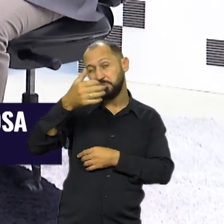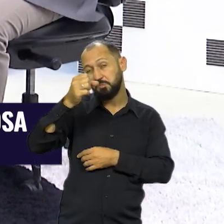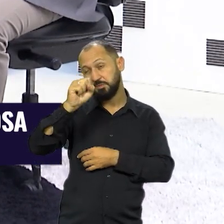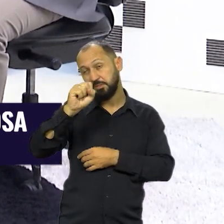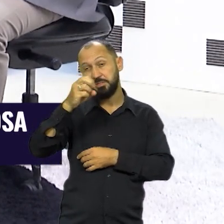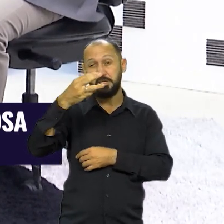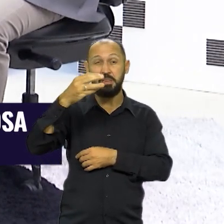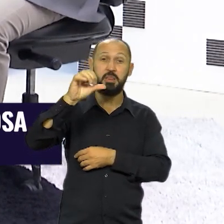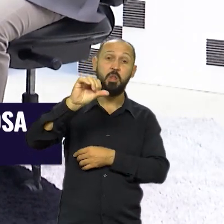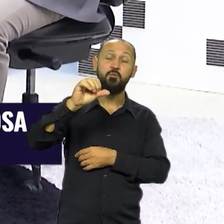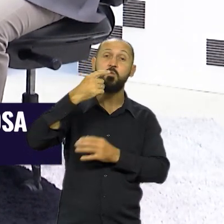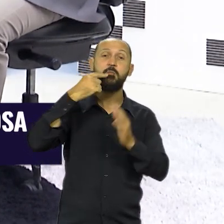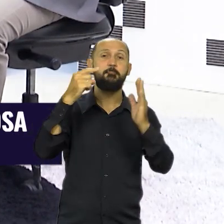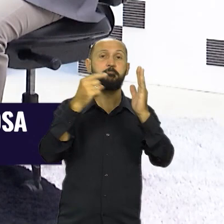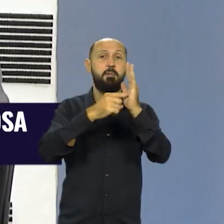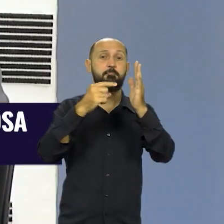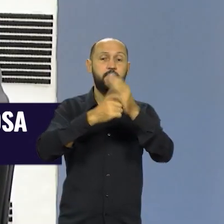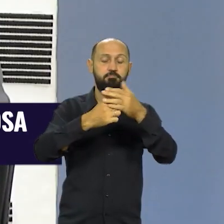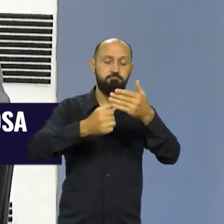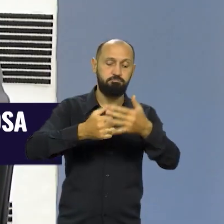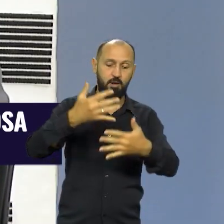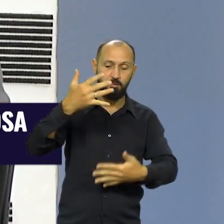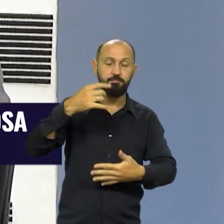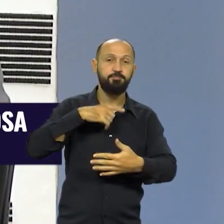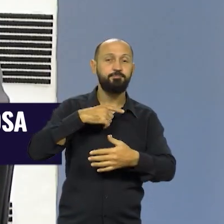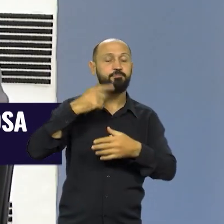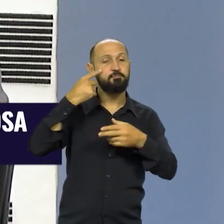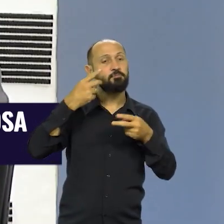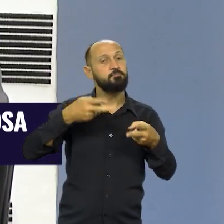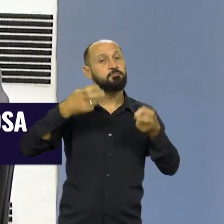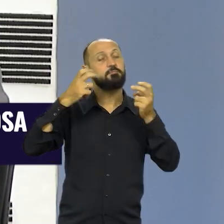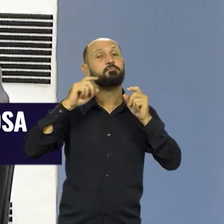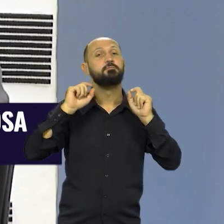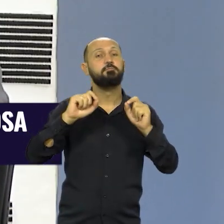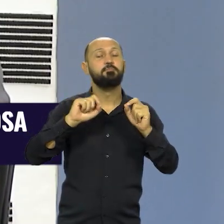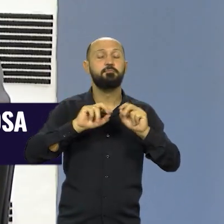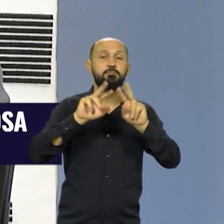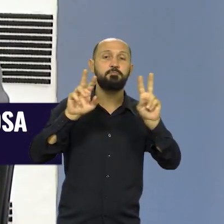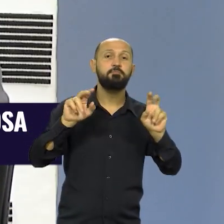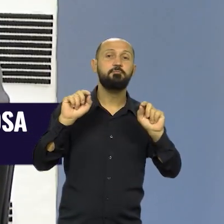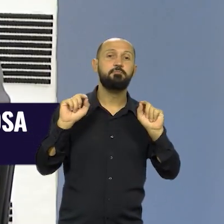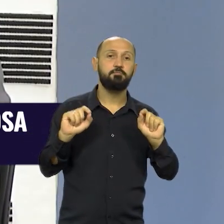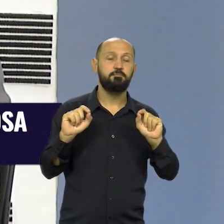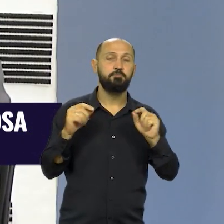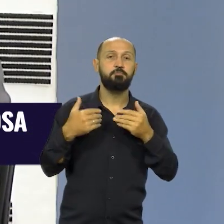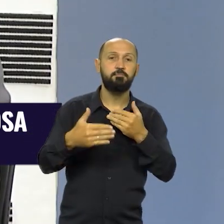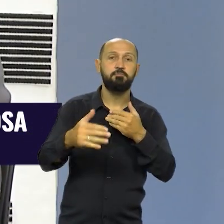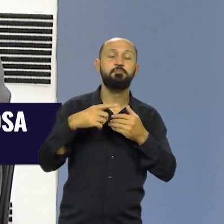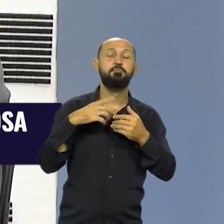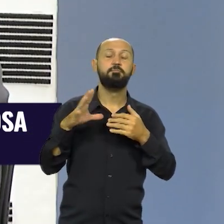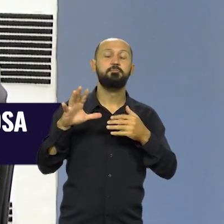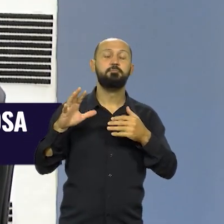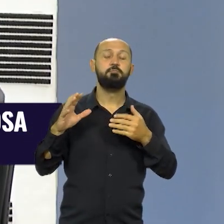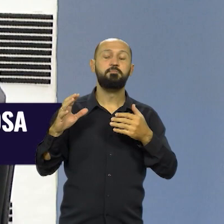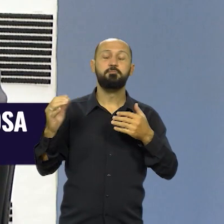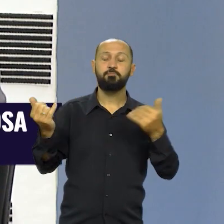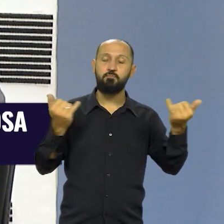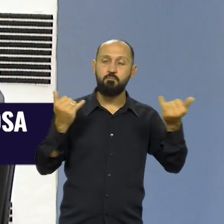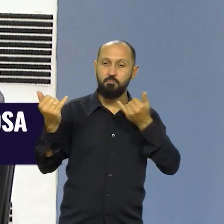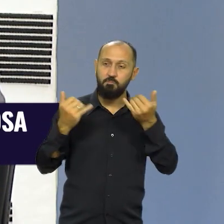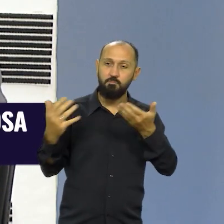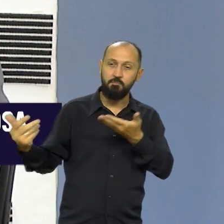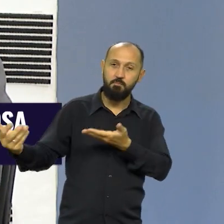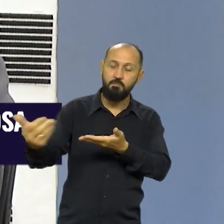denúncias. O que nós chamamos atenção é justamente essa questão da